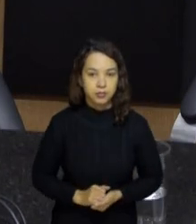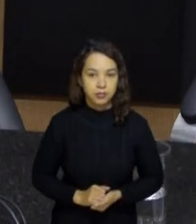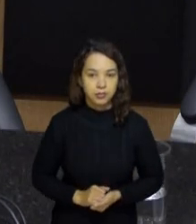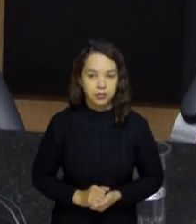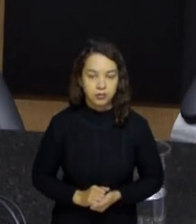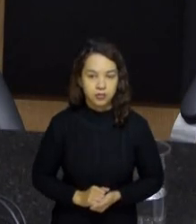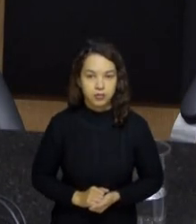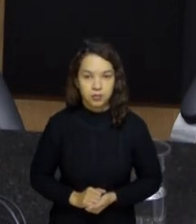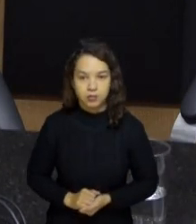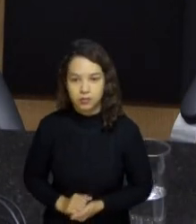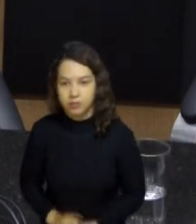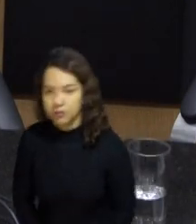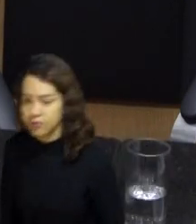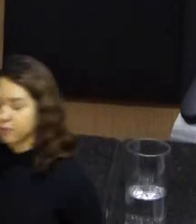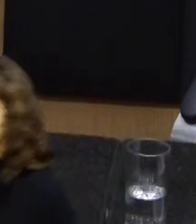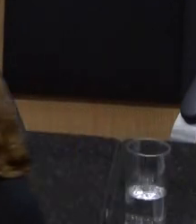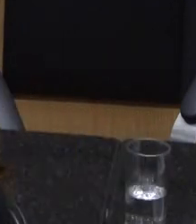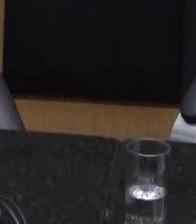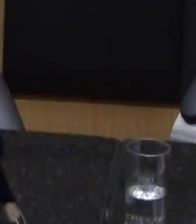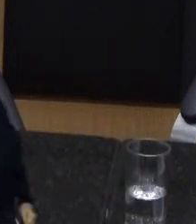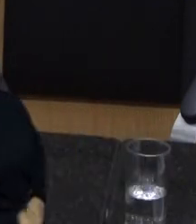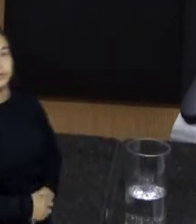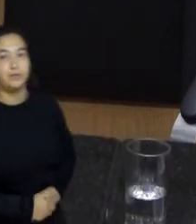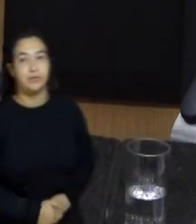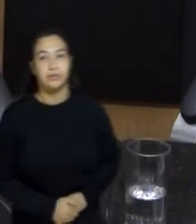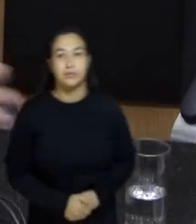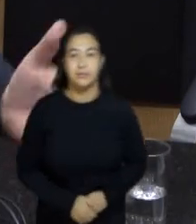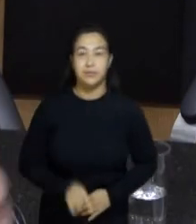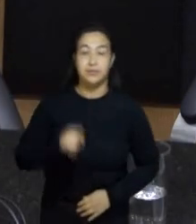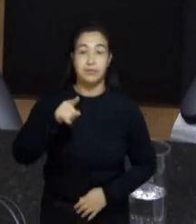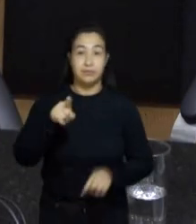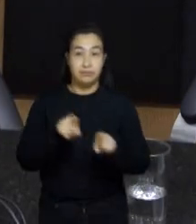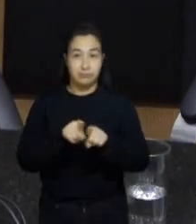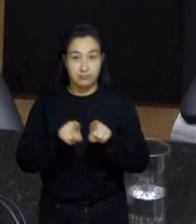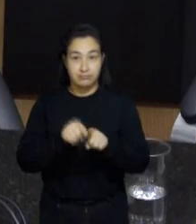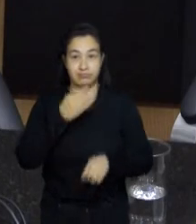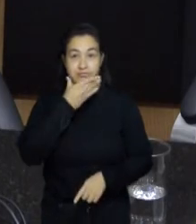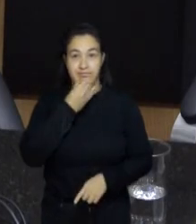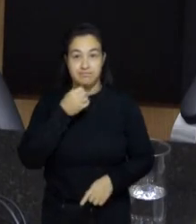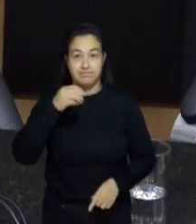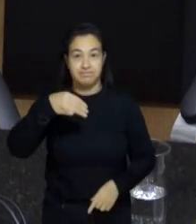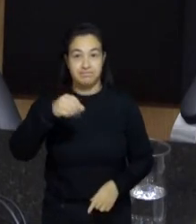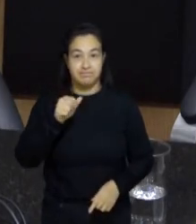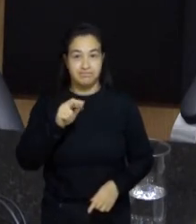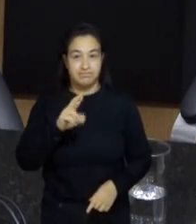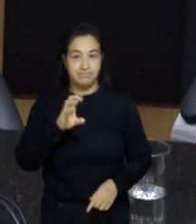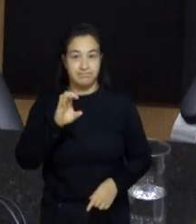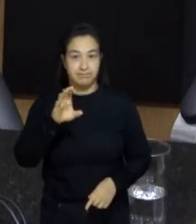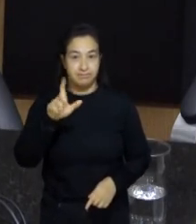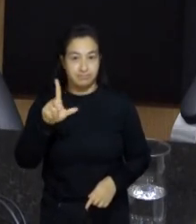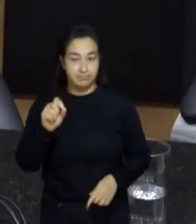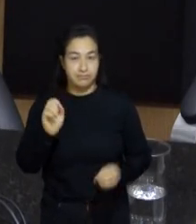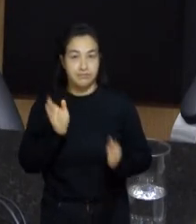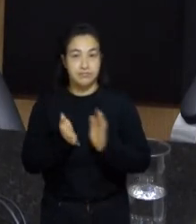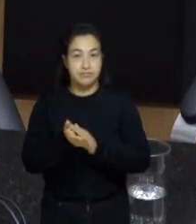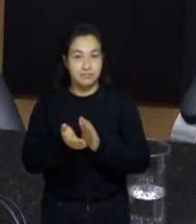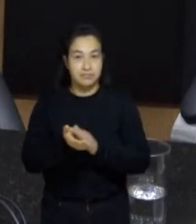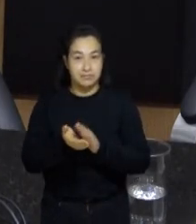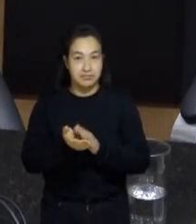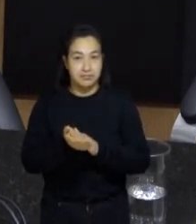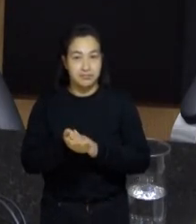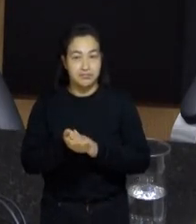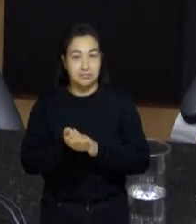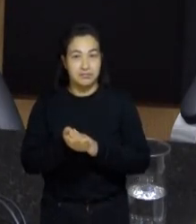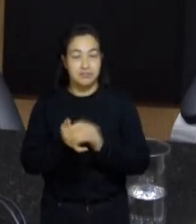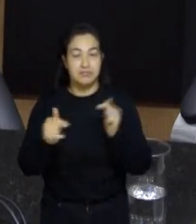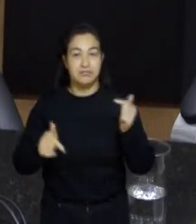Presidente, mais um minutinho. E a você, Marcelo, doutor Marcelo Petrelli, né? Parabenizá-lo pelo